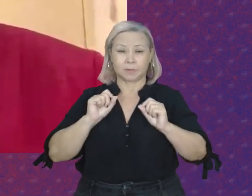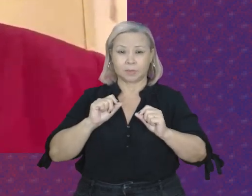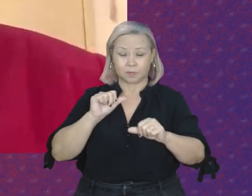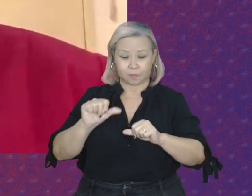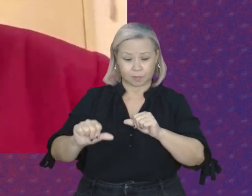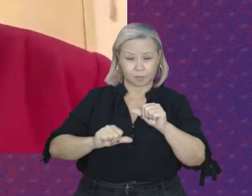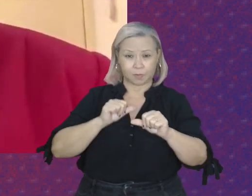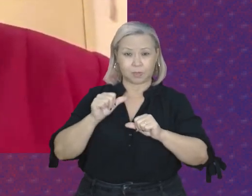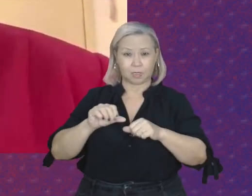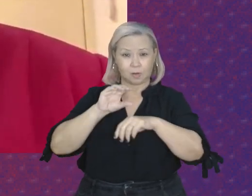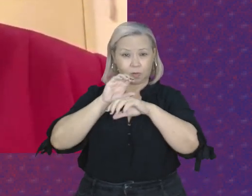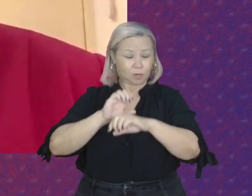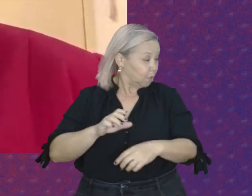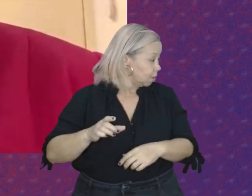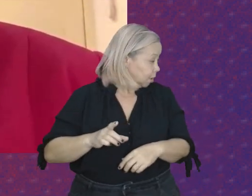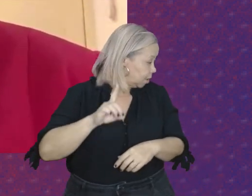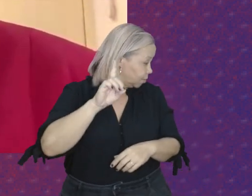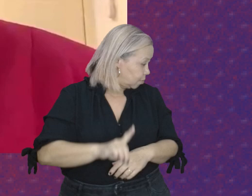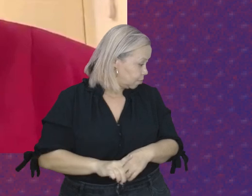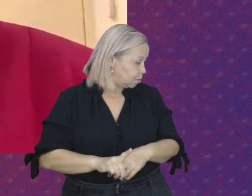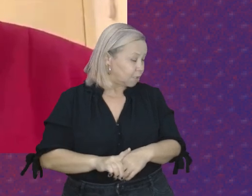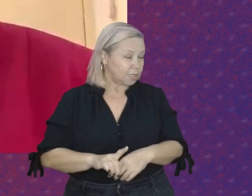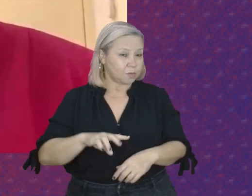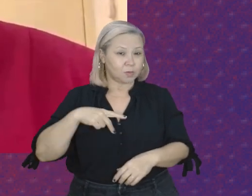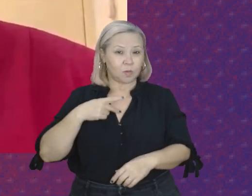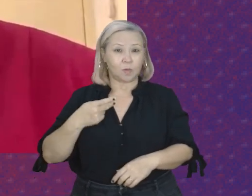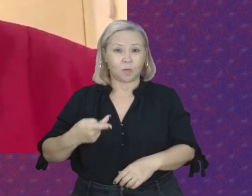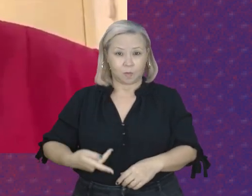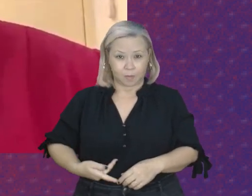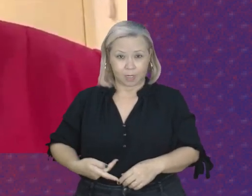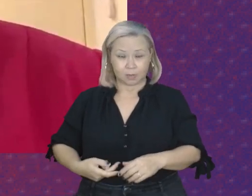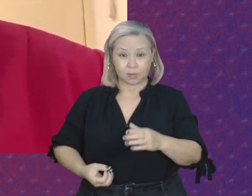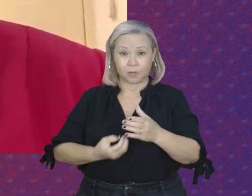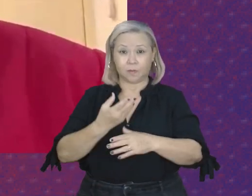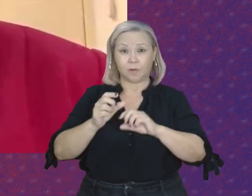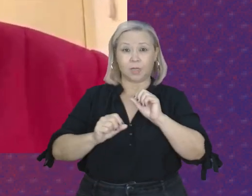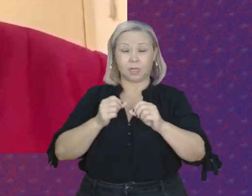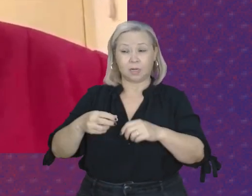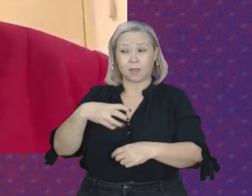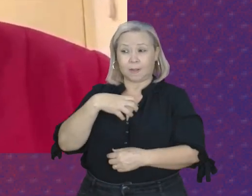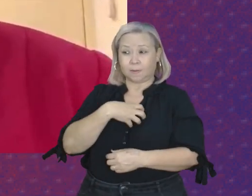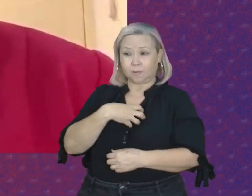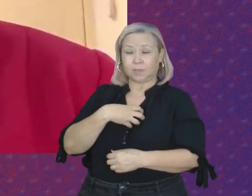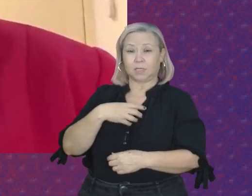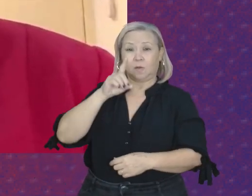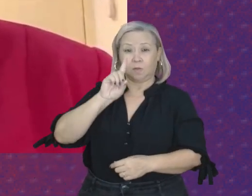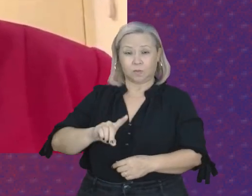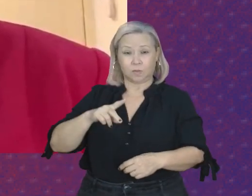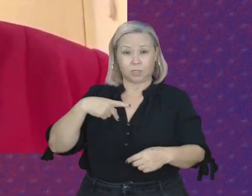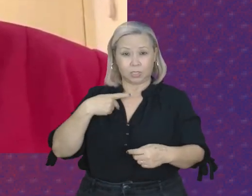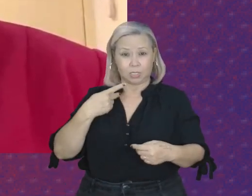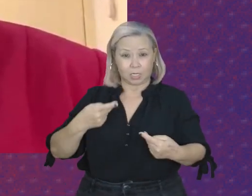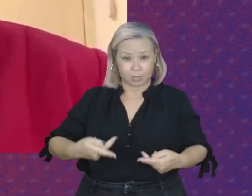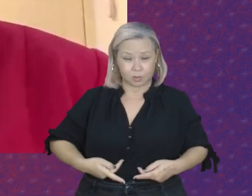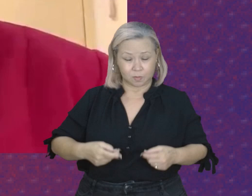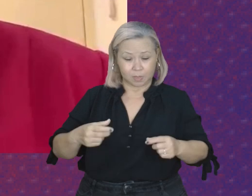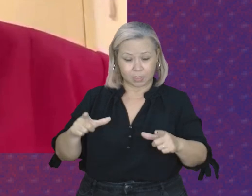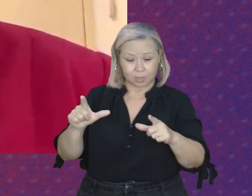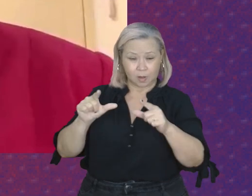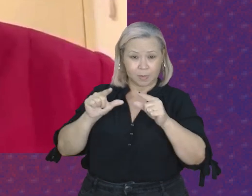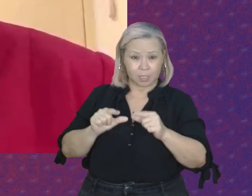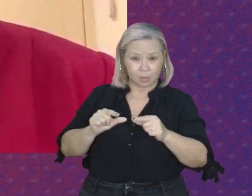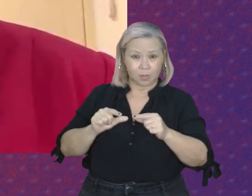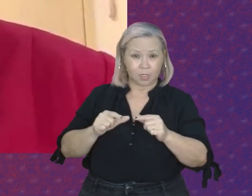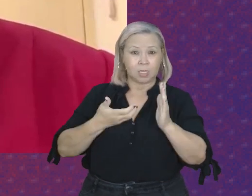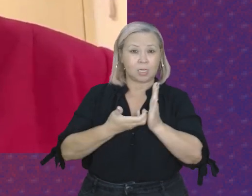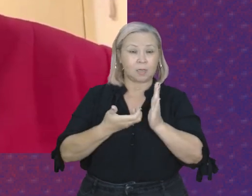no Conselho dos Direitos de Defesa da Pessoa Humana, foi criada a Comissão de Direitos Humanos e Minorias na Câmara